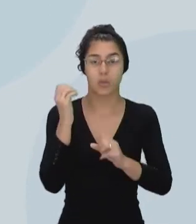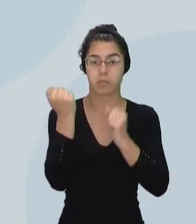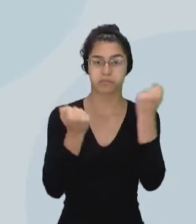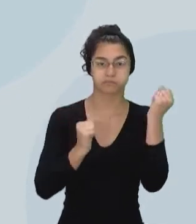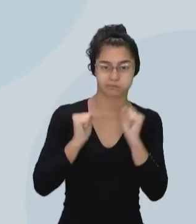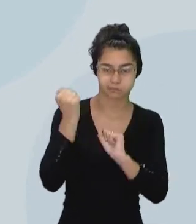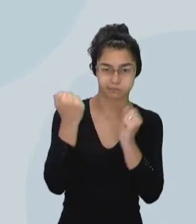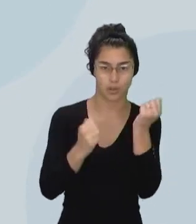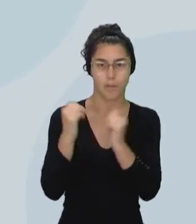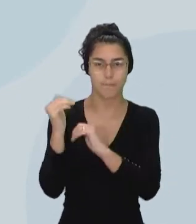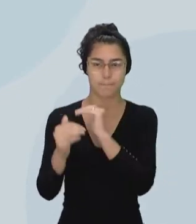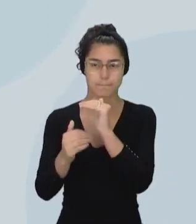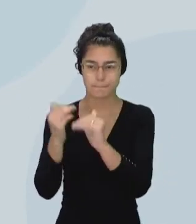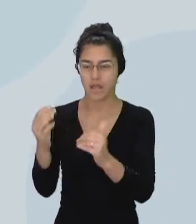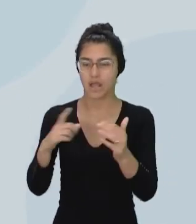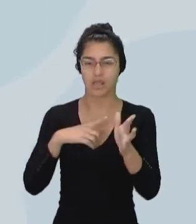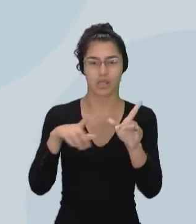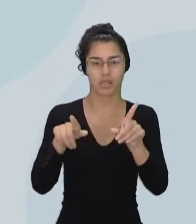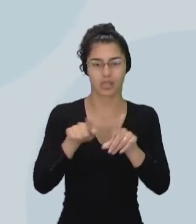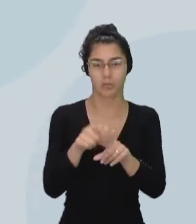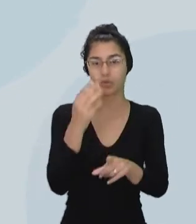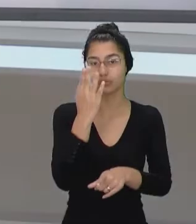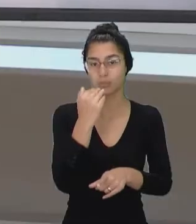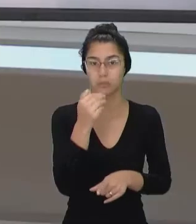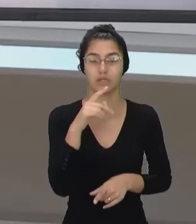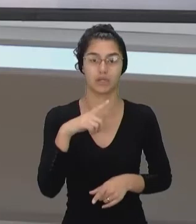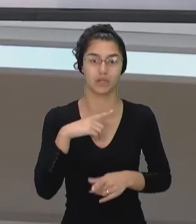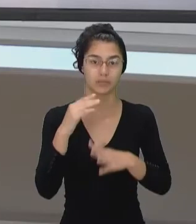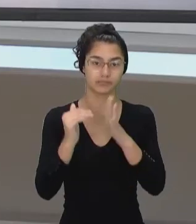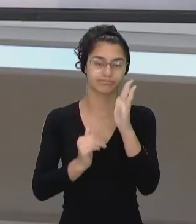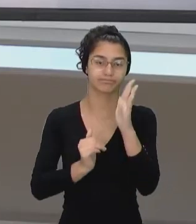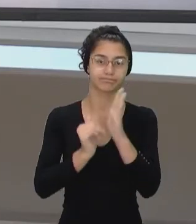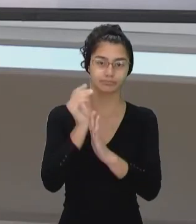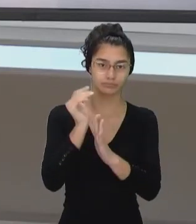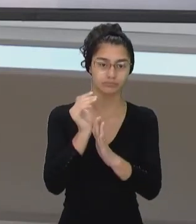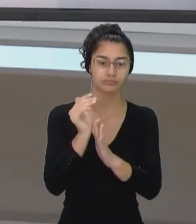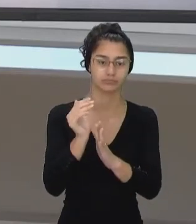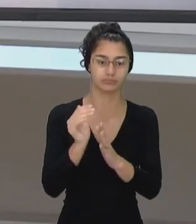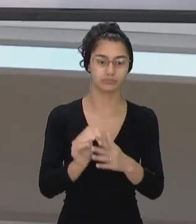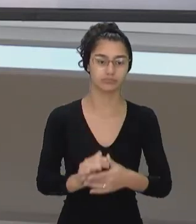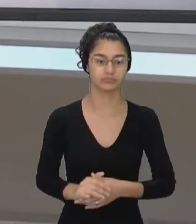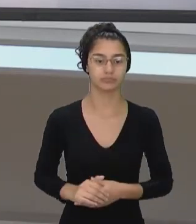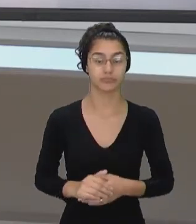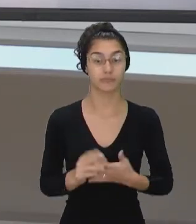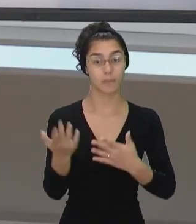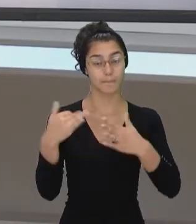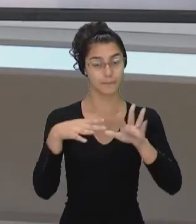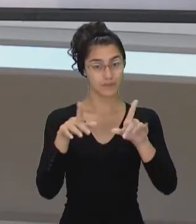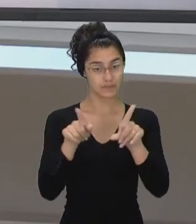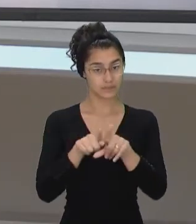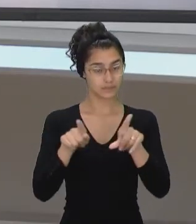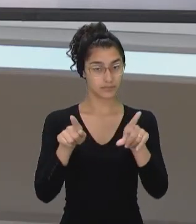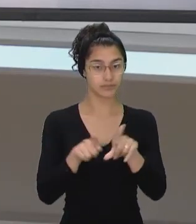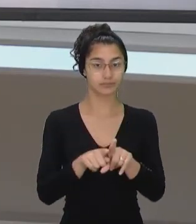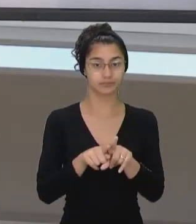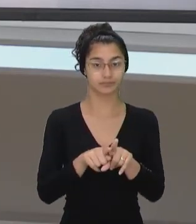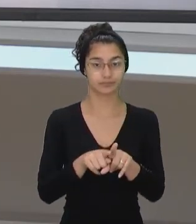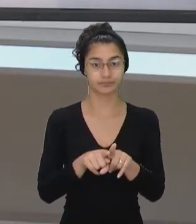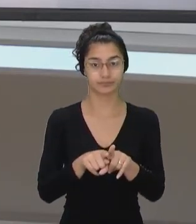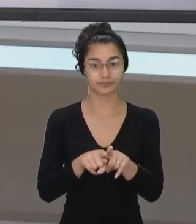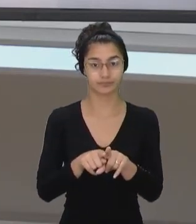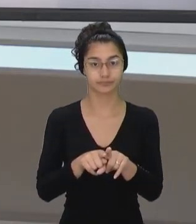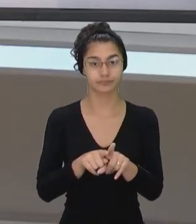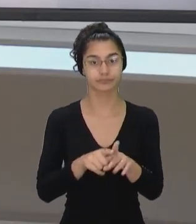os ultraprocessados, de alimentos que têm uma alta taxa aí de conservantes, mas também